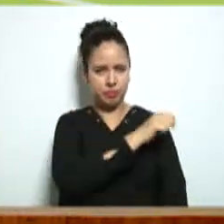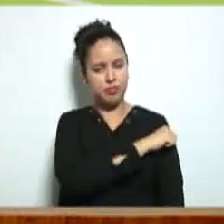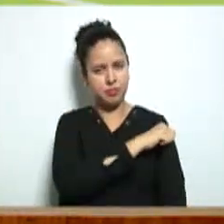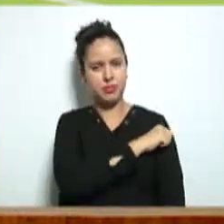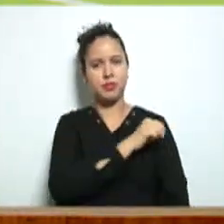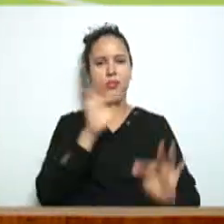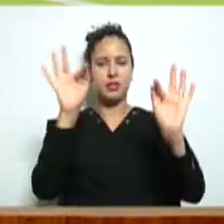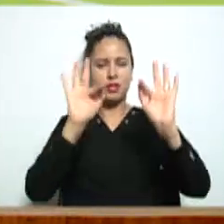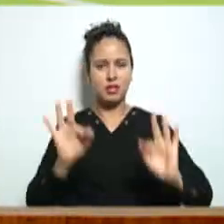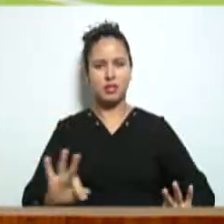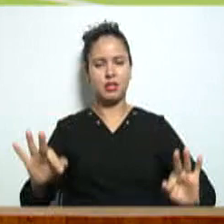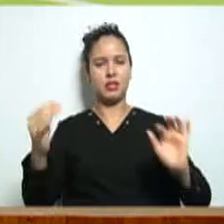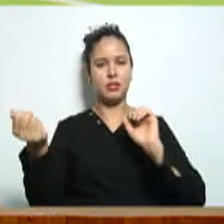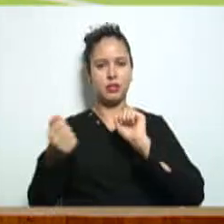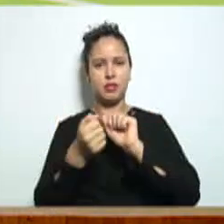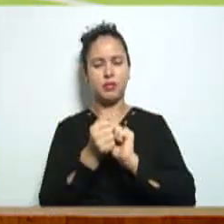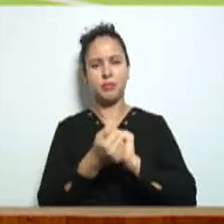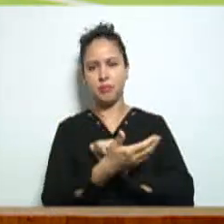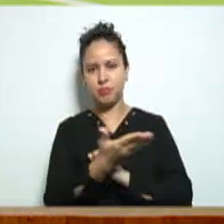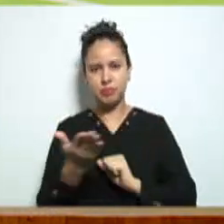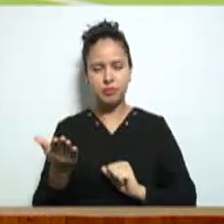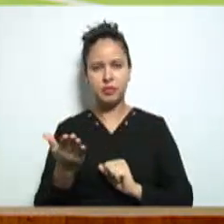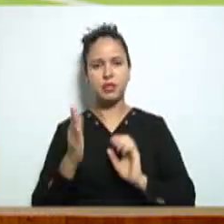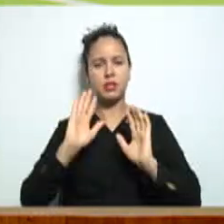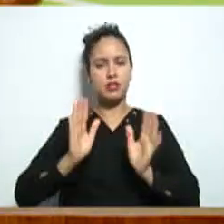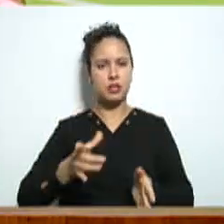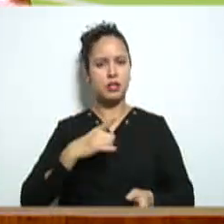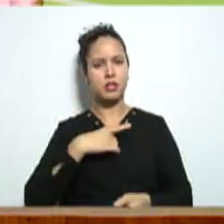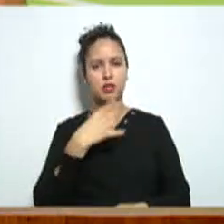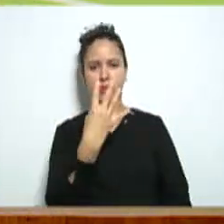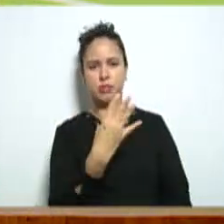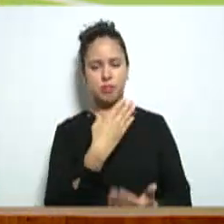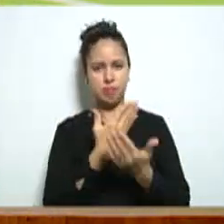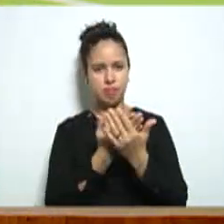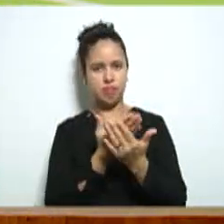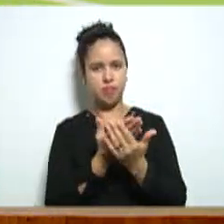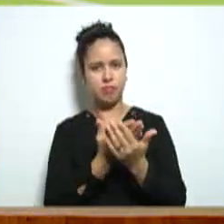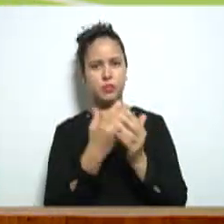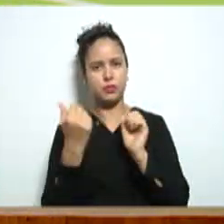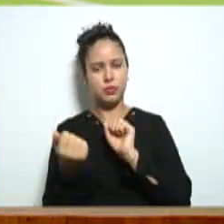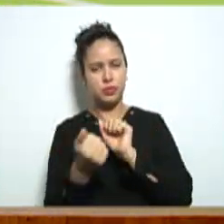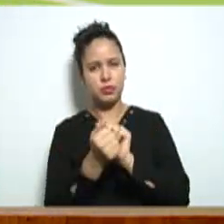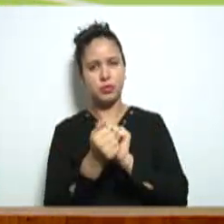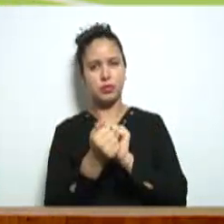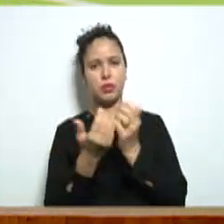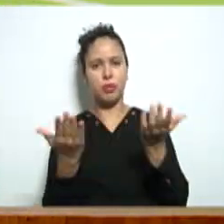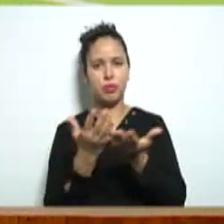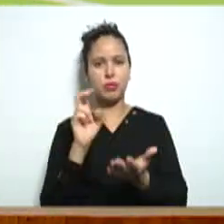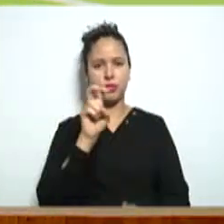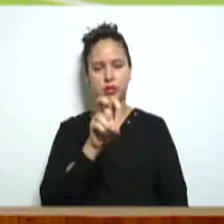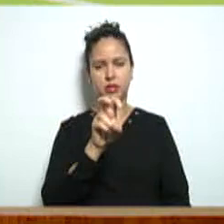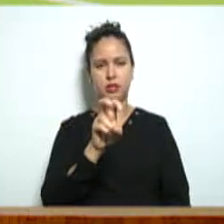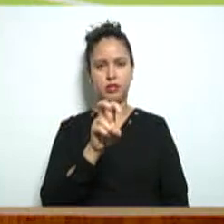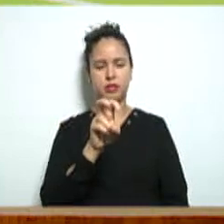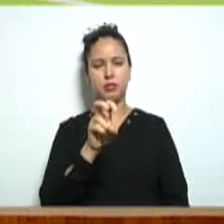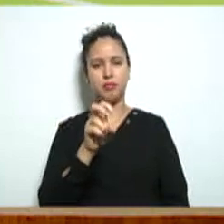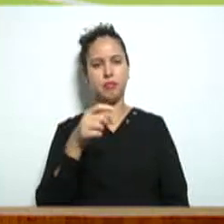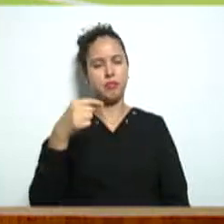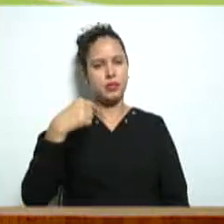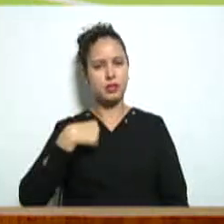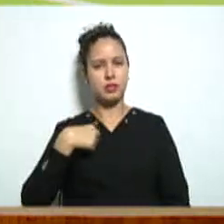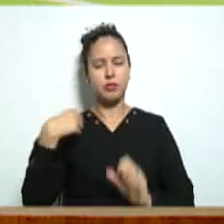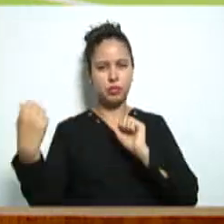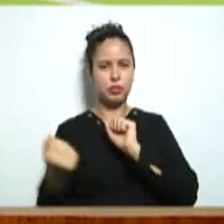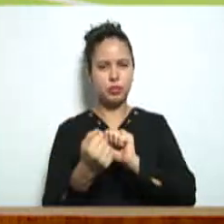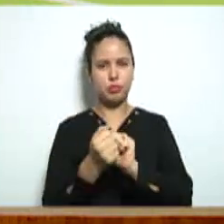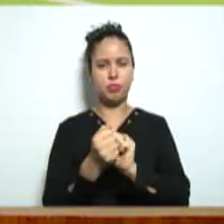uma alegria imensa estar aqui com vocês. Já temos 4 encontros que tivemos, este nosso 5º de revisão. Já me sinto realmente parte